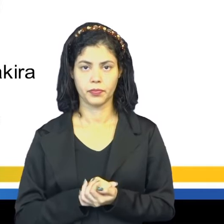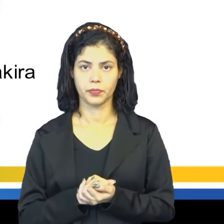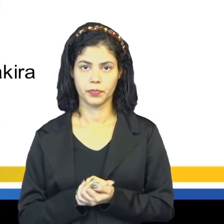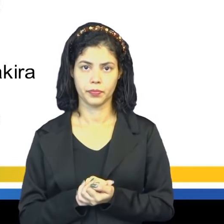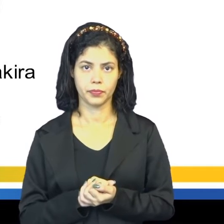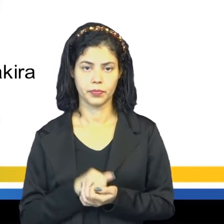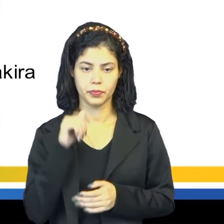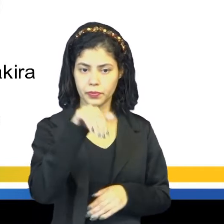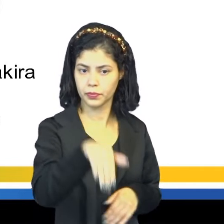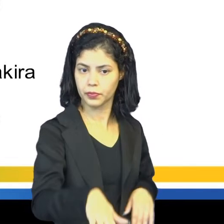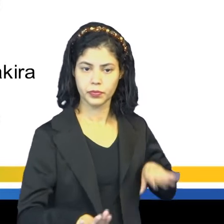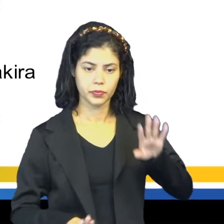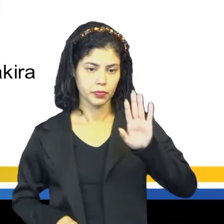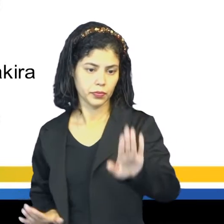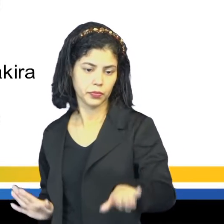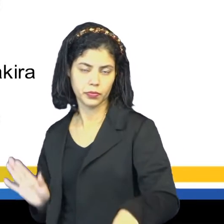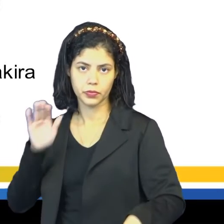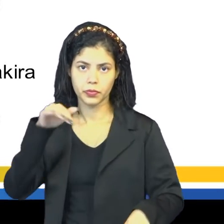swimming, nadar,